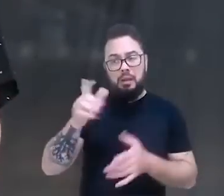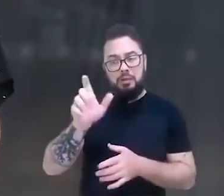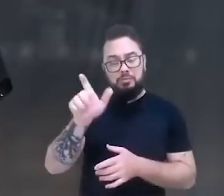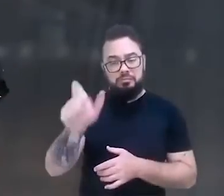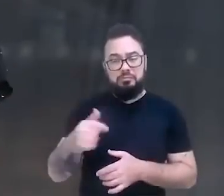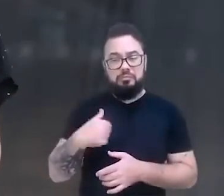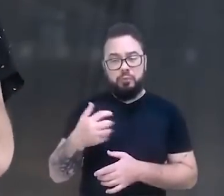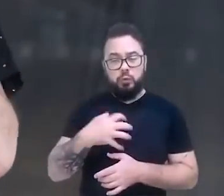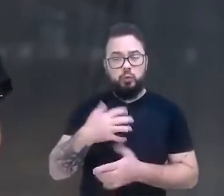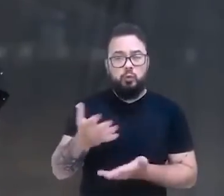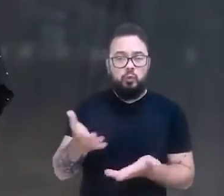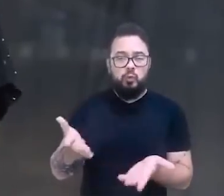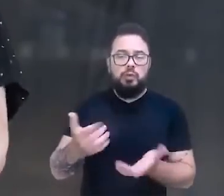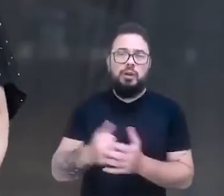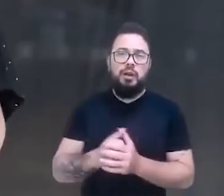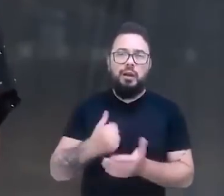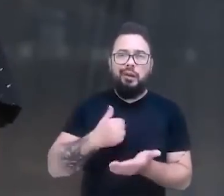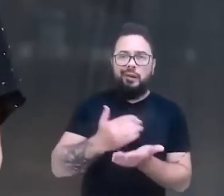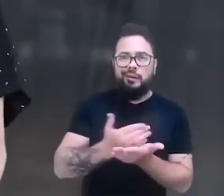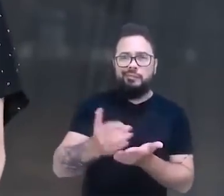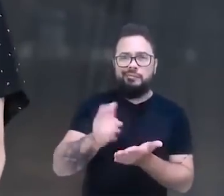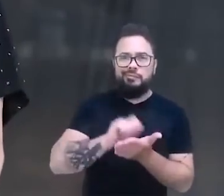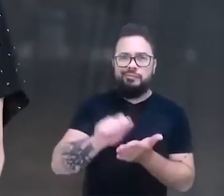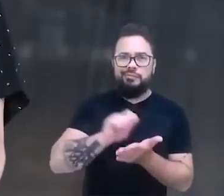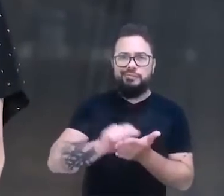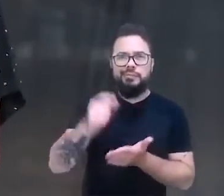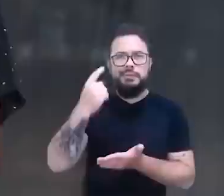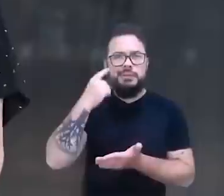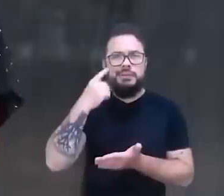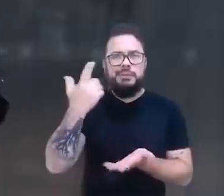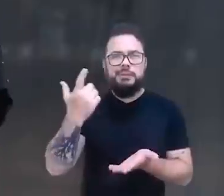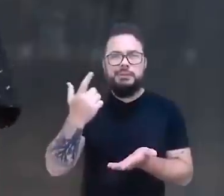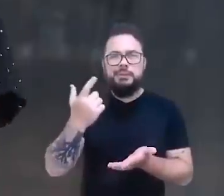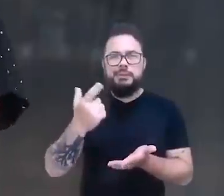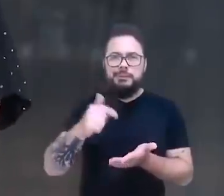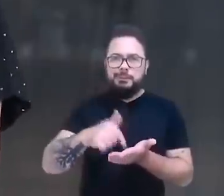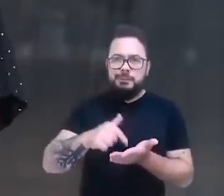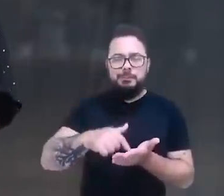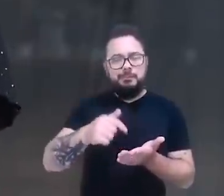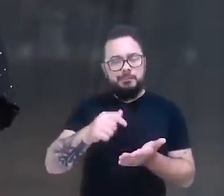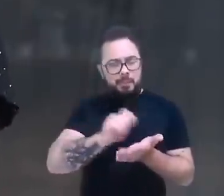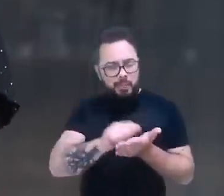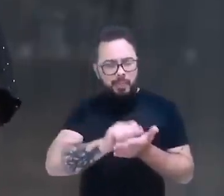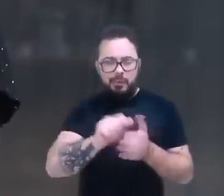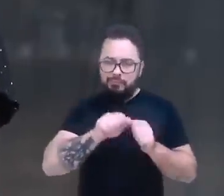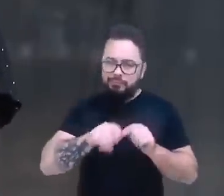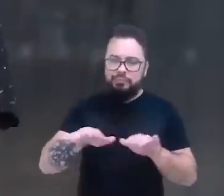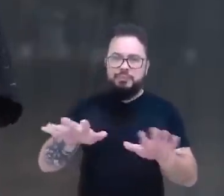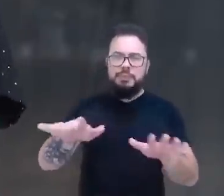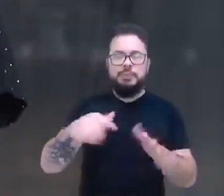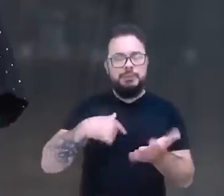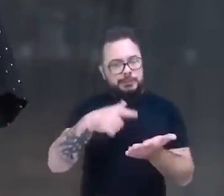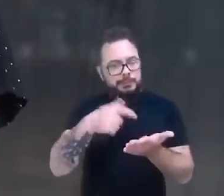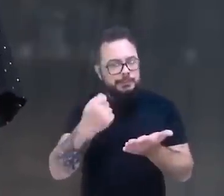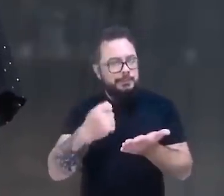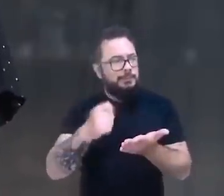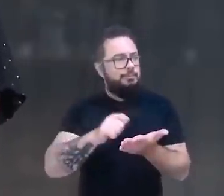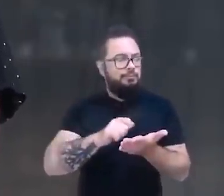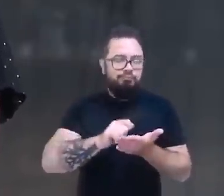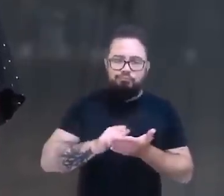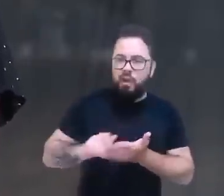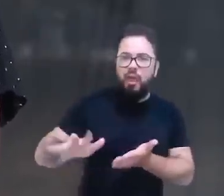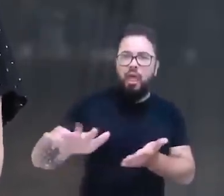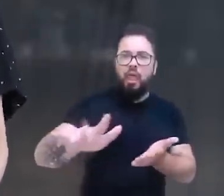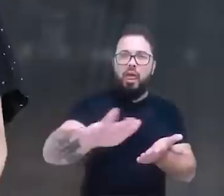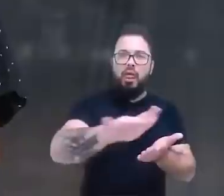quando eu começo a escrever o sim tem que pensar que eu vou ter que despachar isso aqui eu vou ter que despachar esse aqui eu vou ter que soltar esse